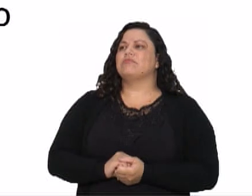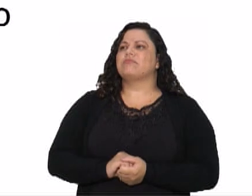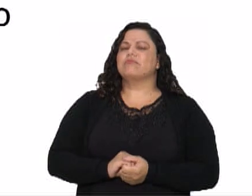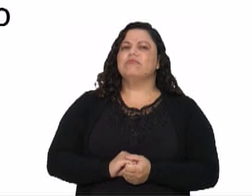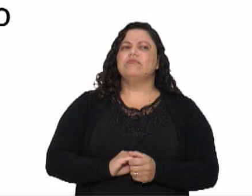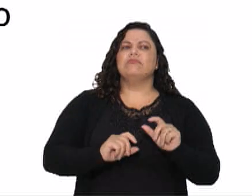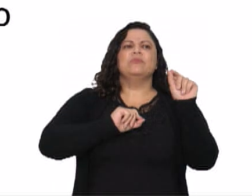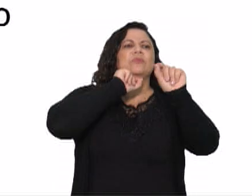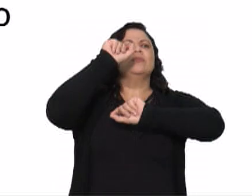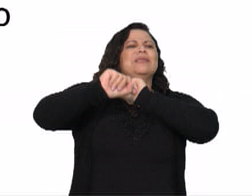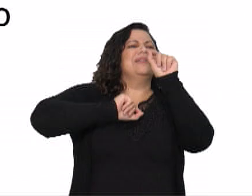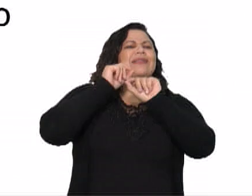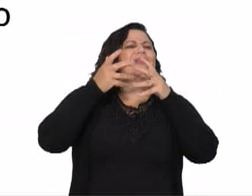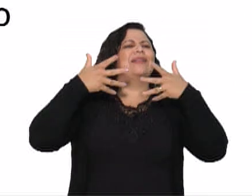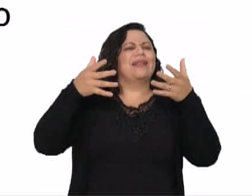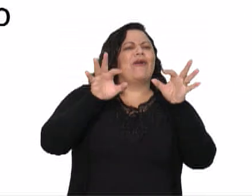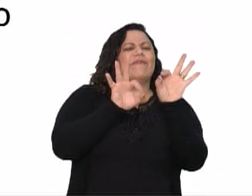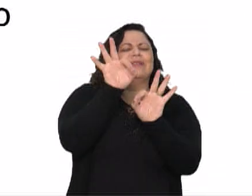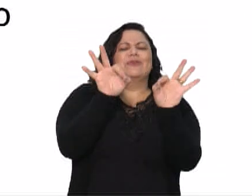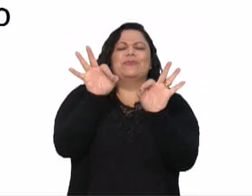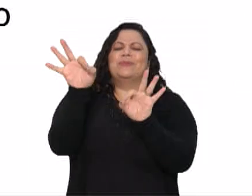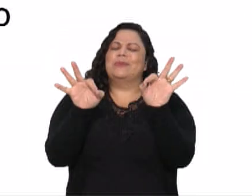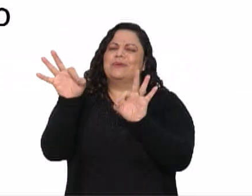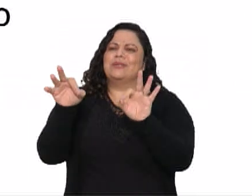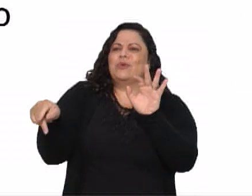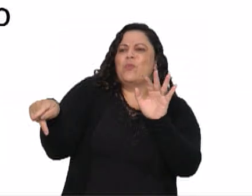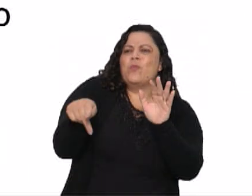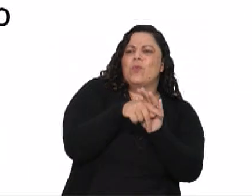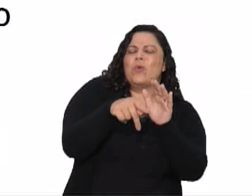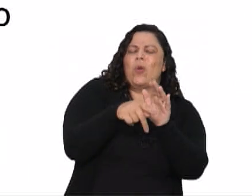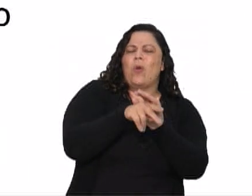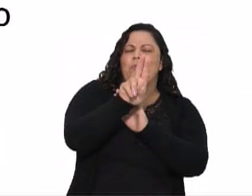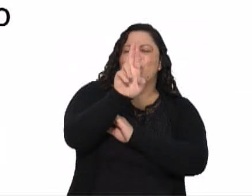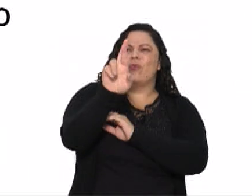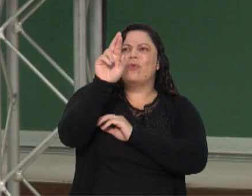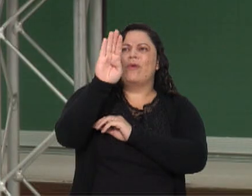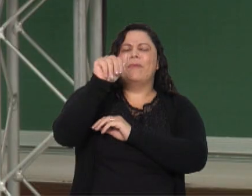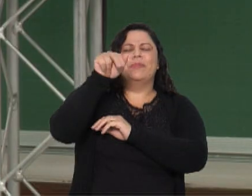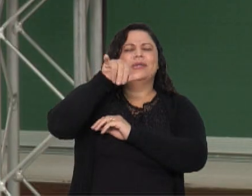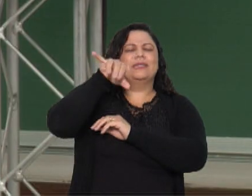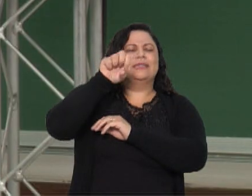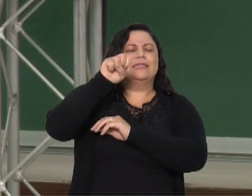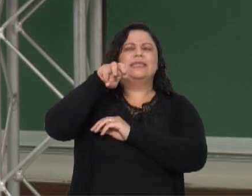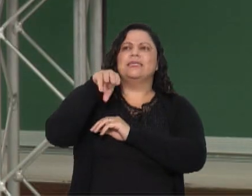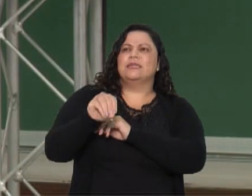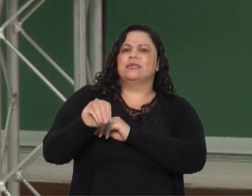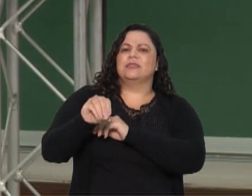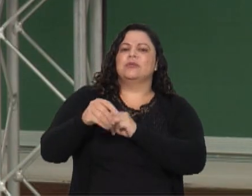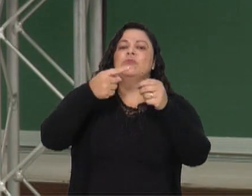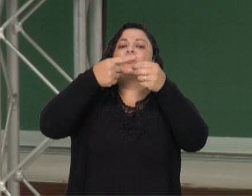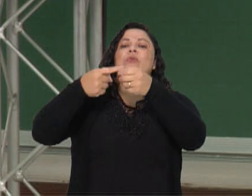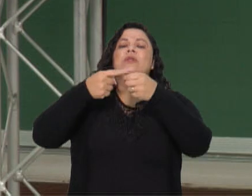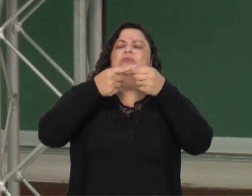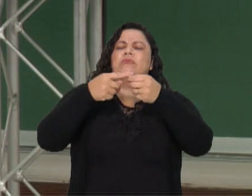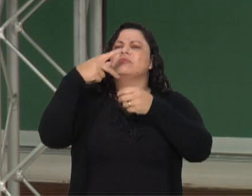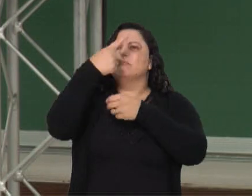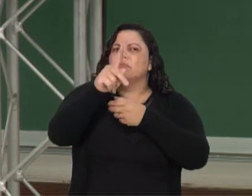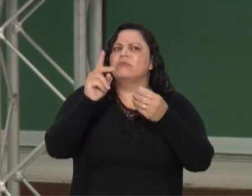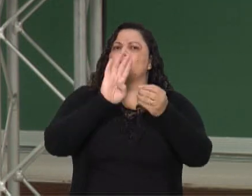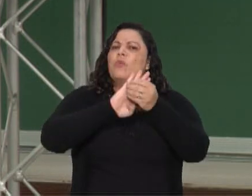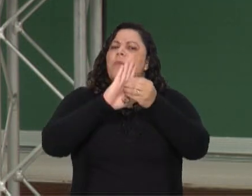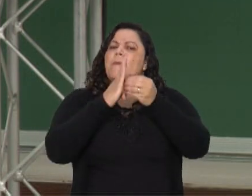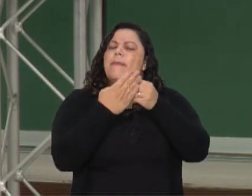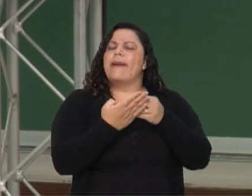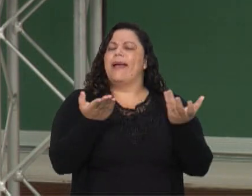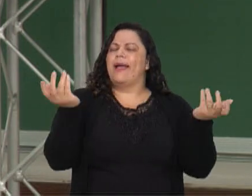Que tal fazer um projeto de urbanismo no seu bairro? Aí onde você mora? Já pensou nisso? Ah, você vai fazer